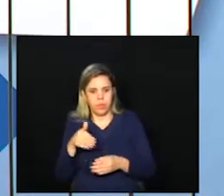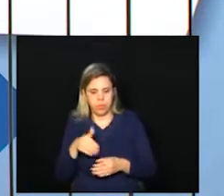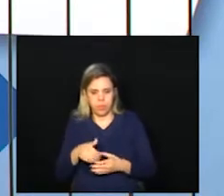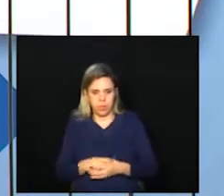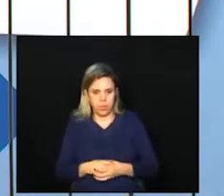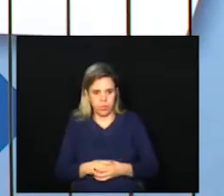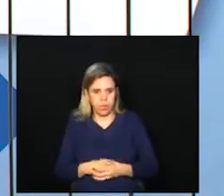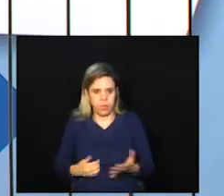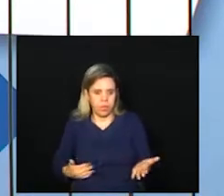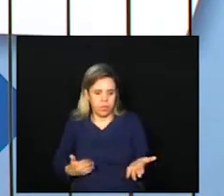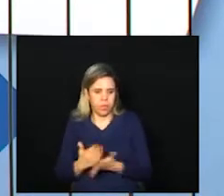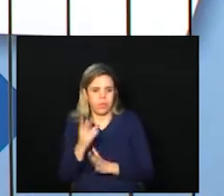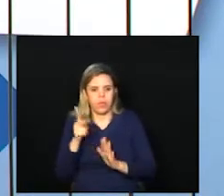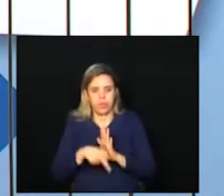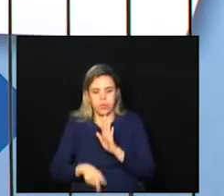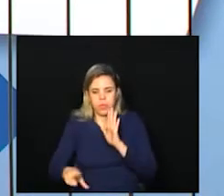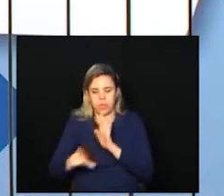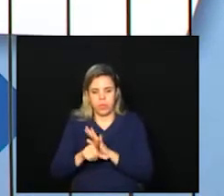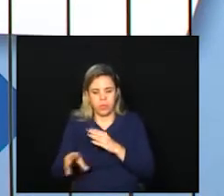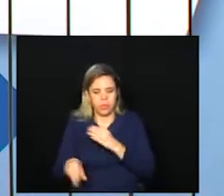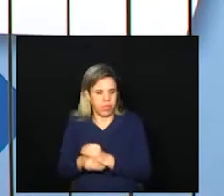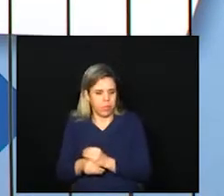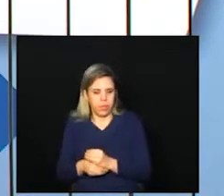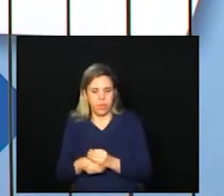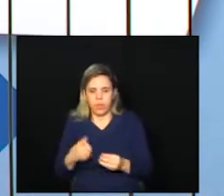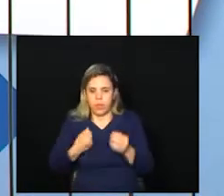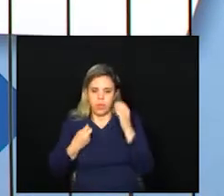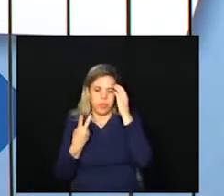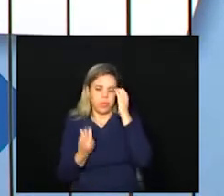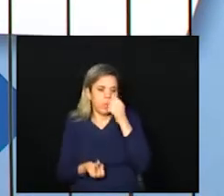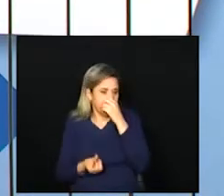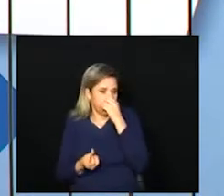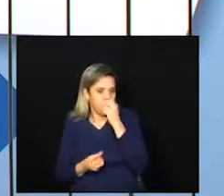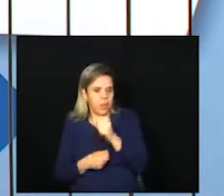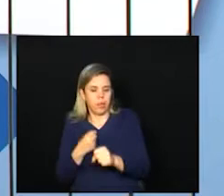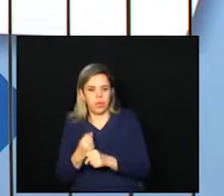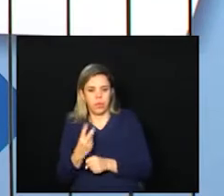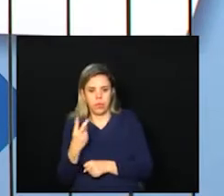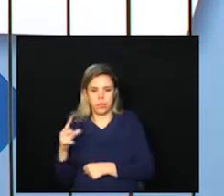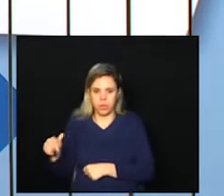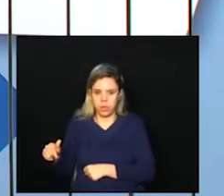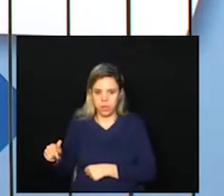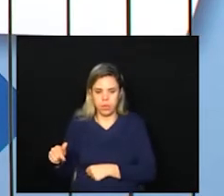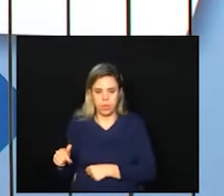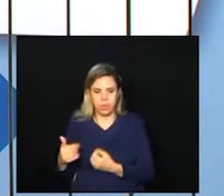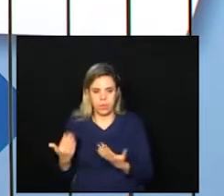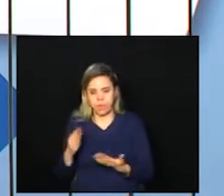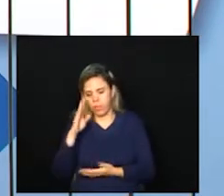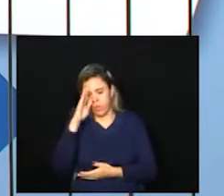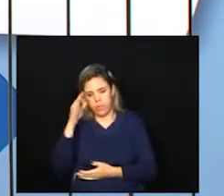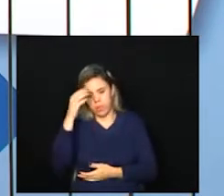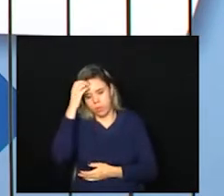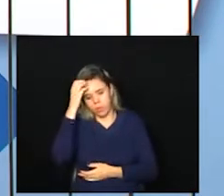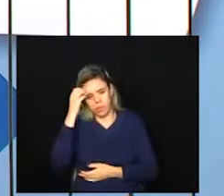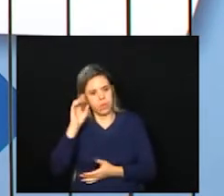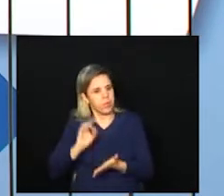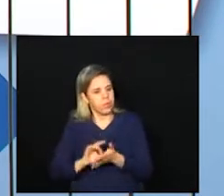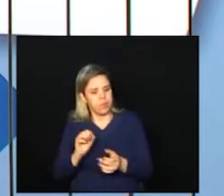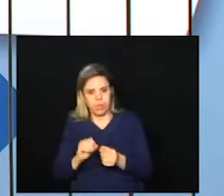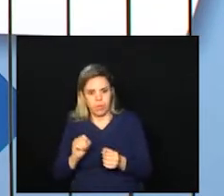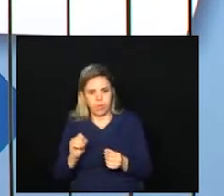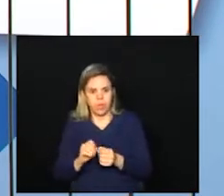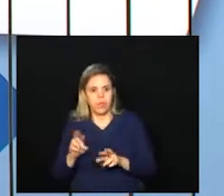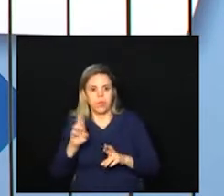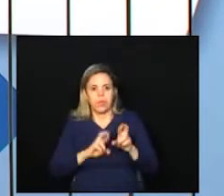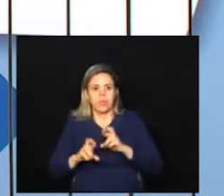e aprove o projeto de lei complementar número 26 de 2017, o qual prioriza a realização de